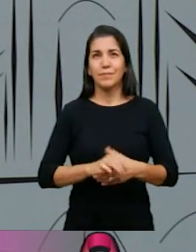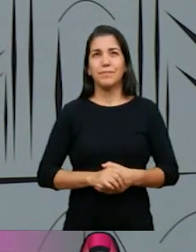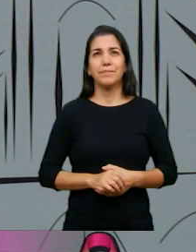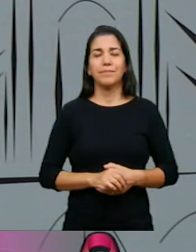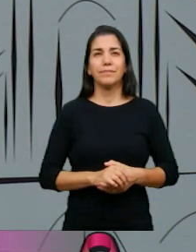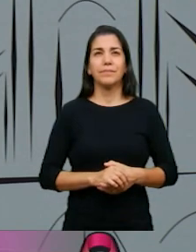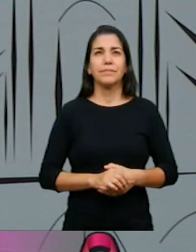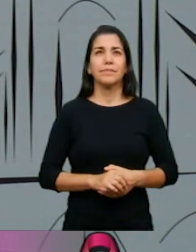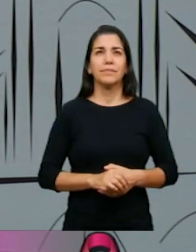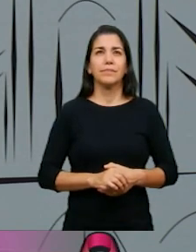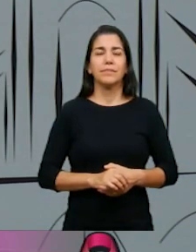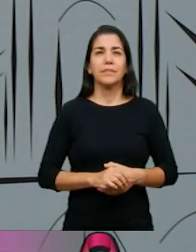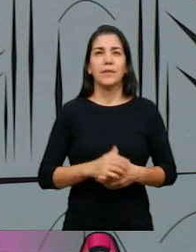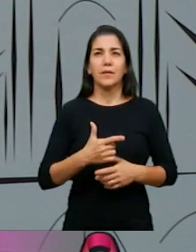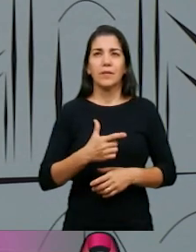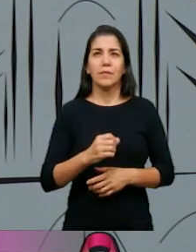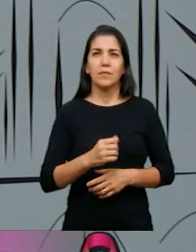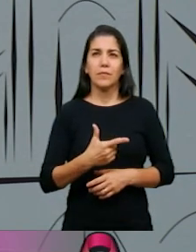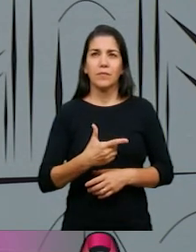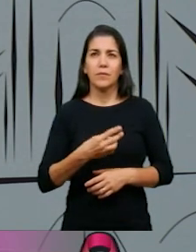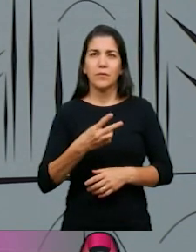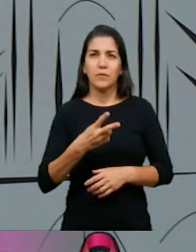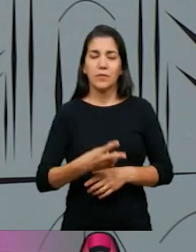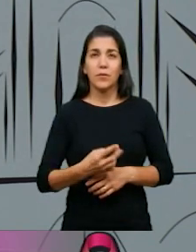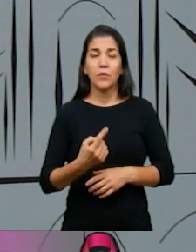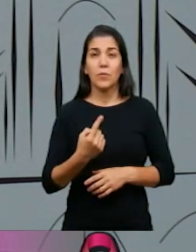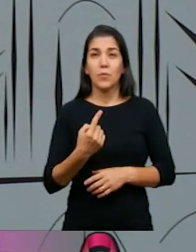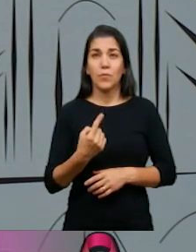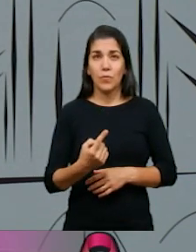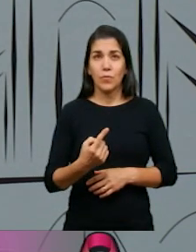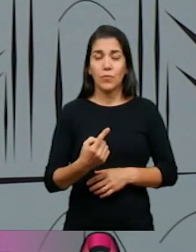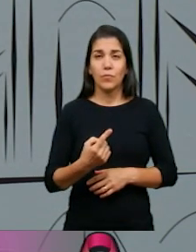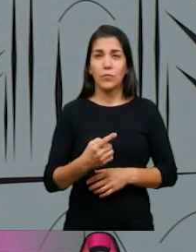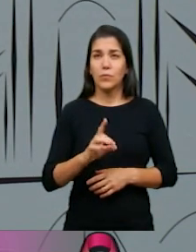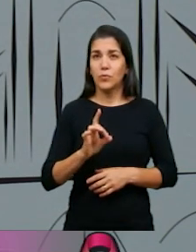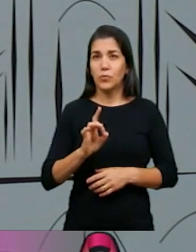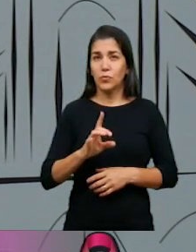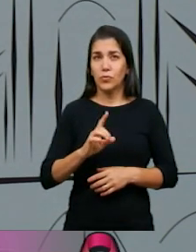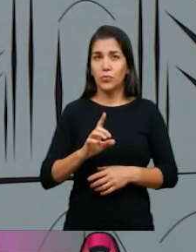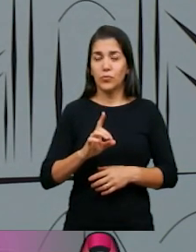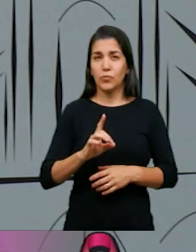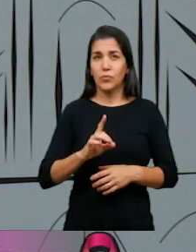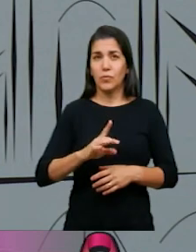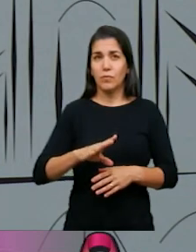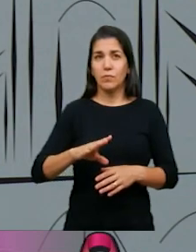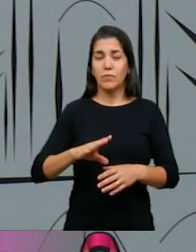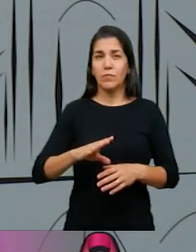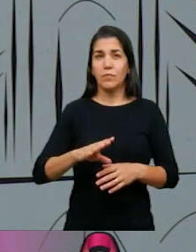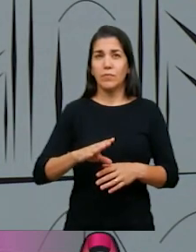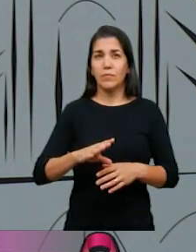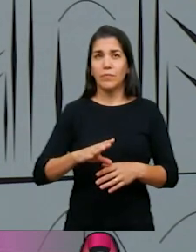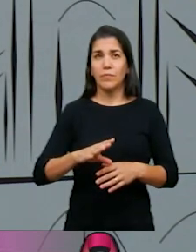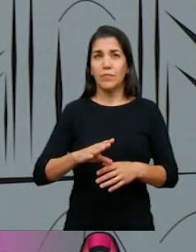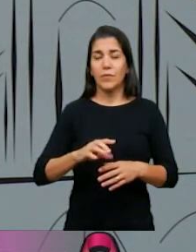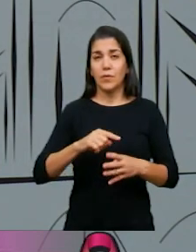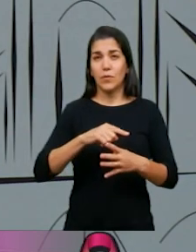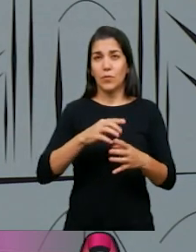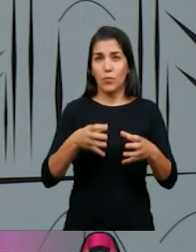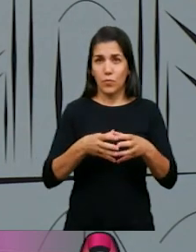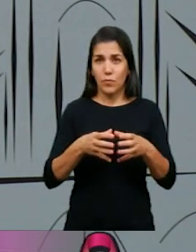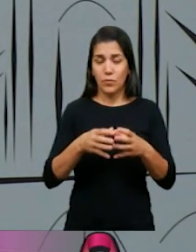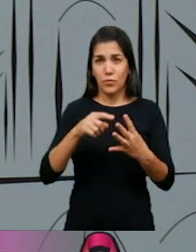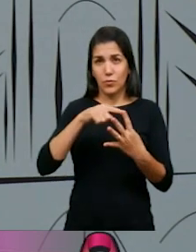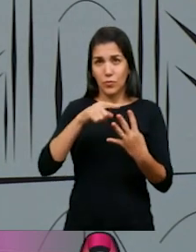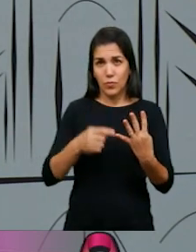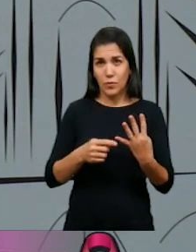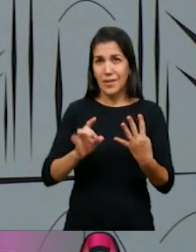em cada quatro jovens que irão se formar no ensino médio apenas fará a prova do Enem. Isso acontece, primeiro,